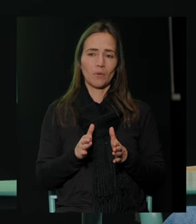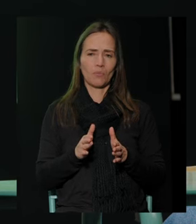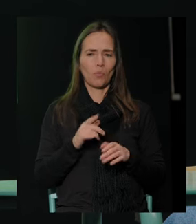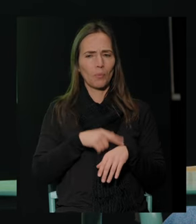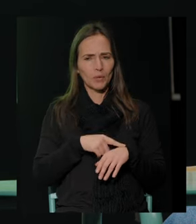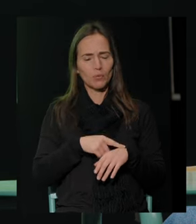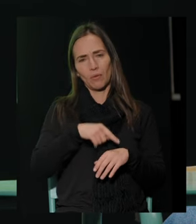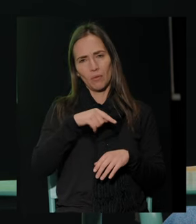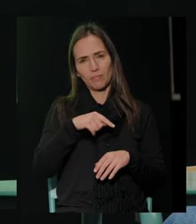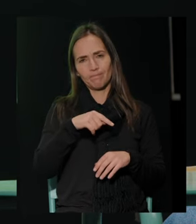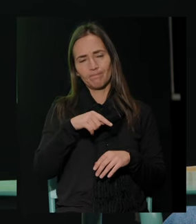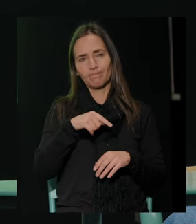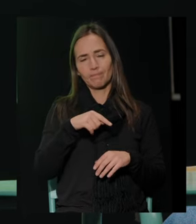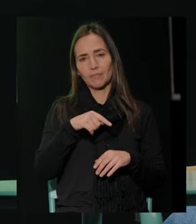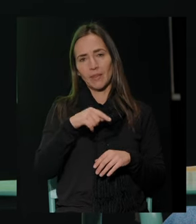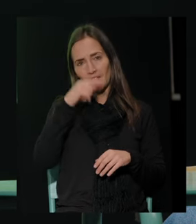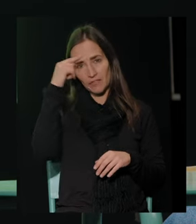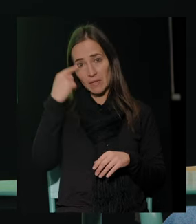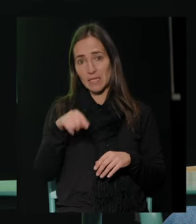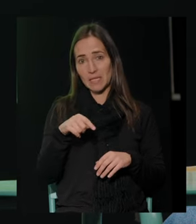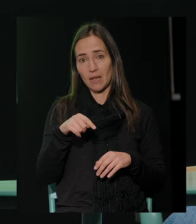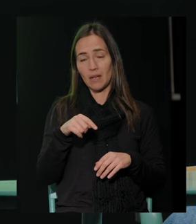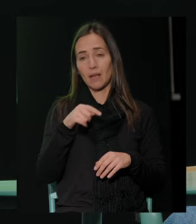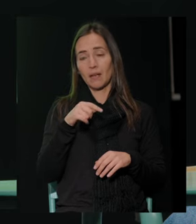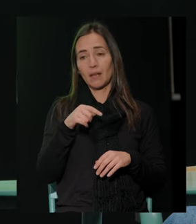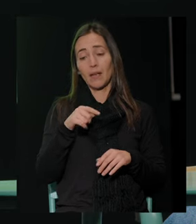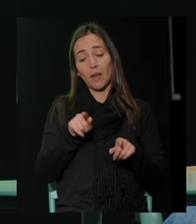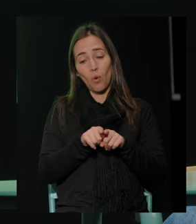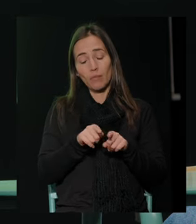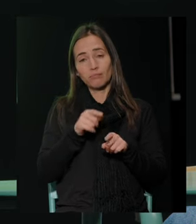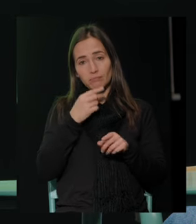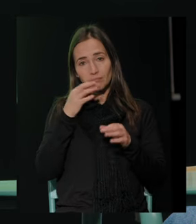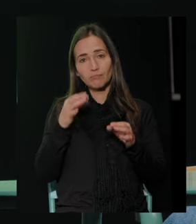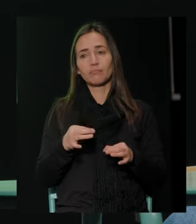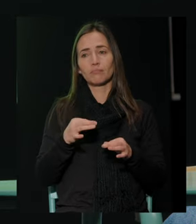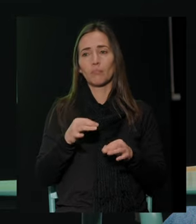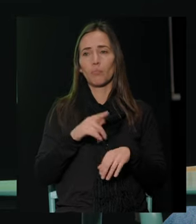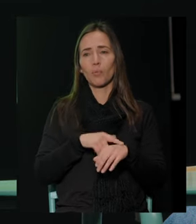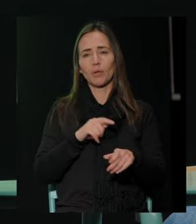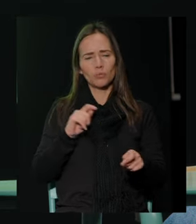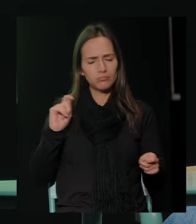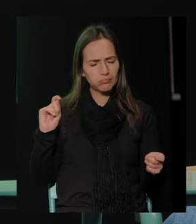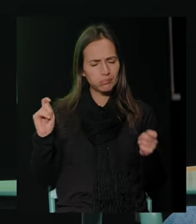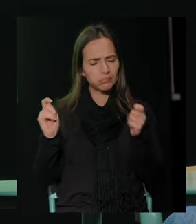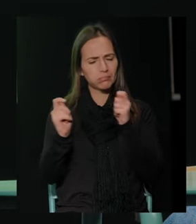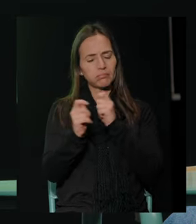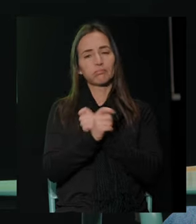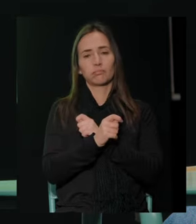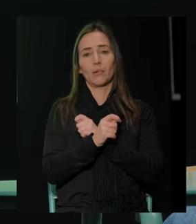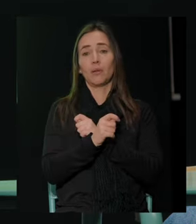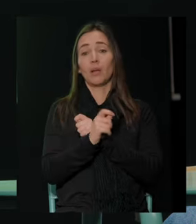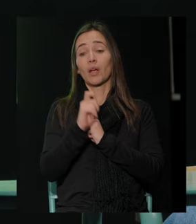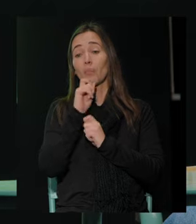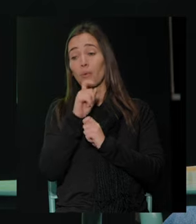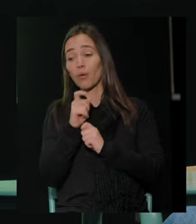crítico, e crítico aqui entendido como a palavra era entendida na sua origem, de mudança radical e extrema, que pode ir para um lado ou